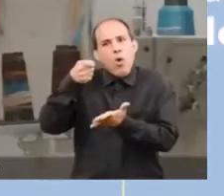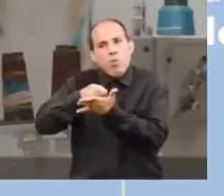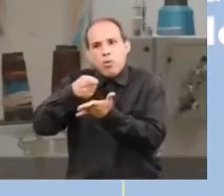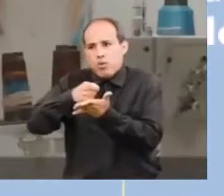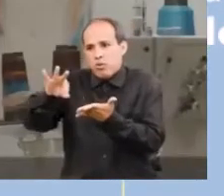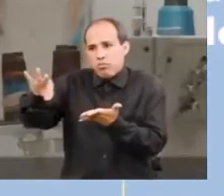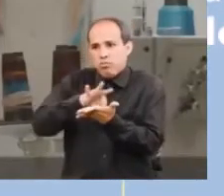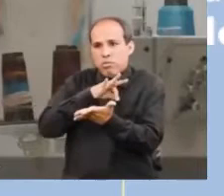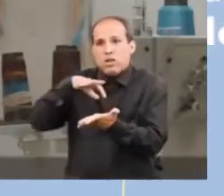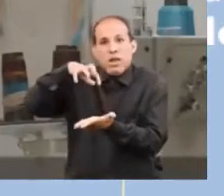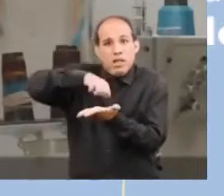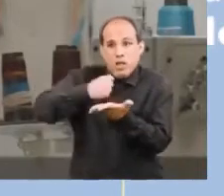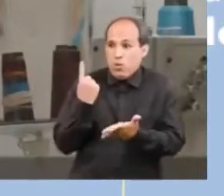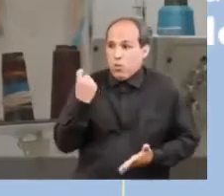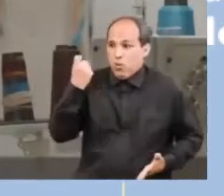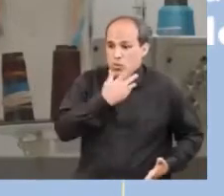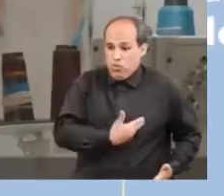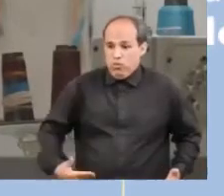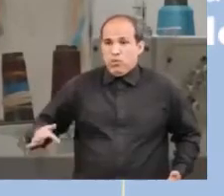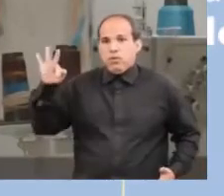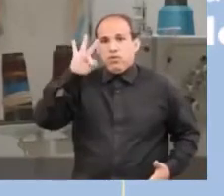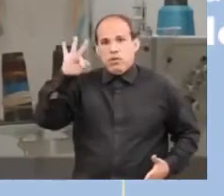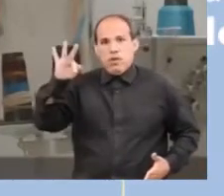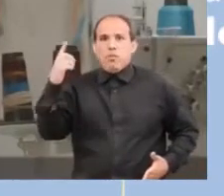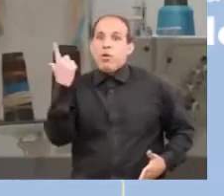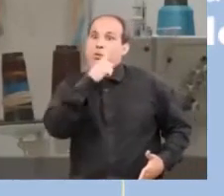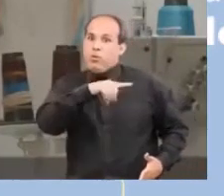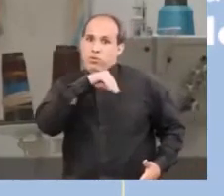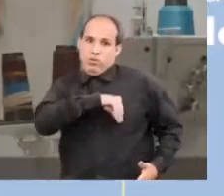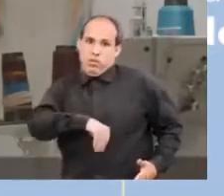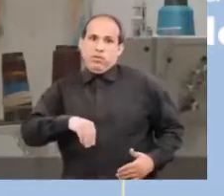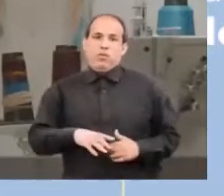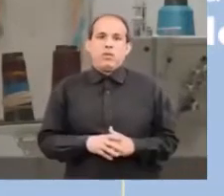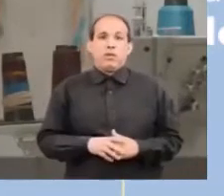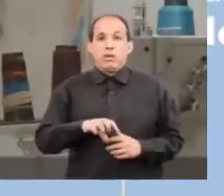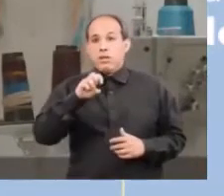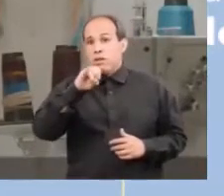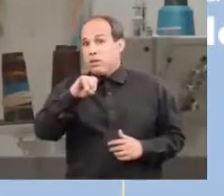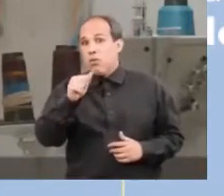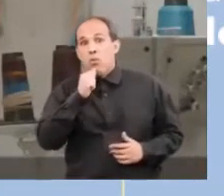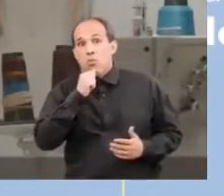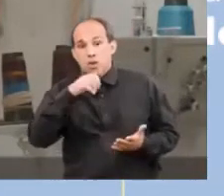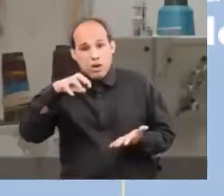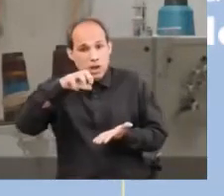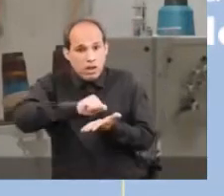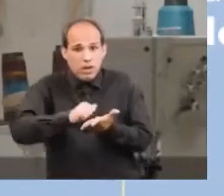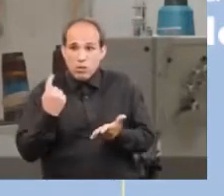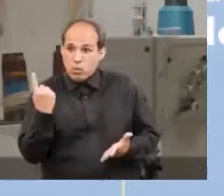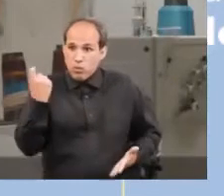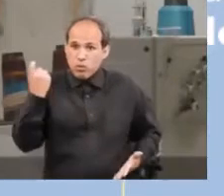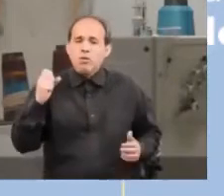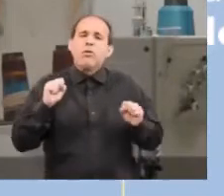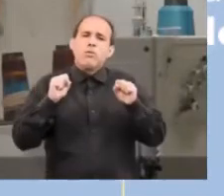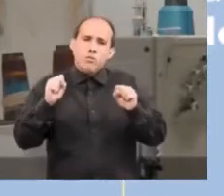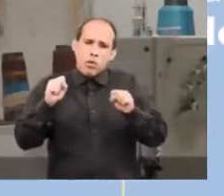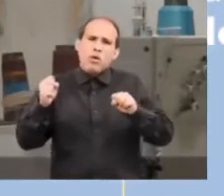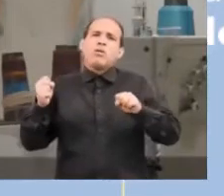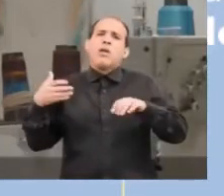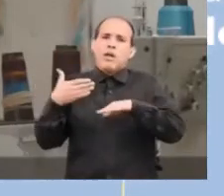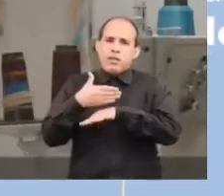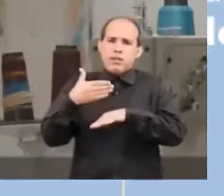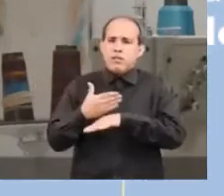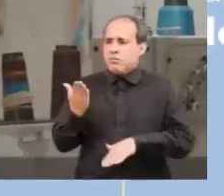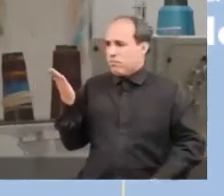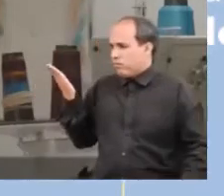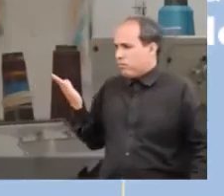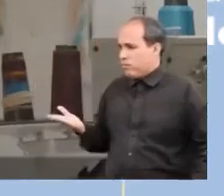a inscrição no Cadastro Único do Governo Federal para receber o benefício. Se você não estiver no cadastro, poderá registrar por meio